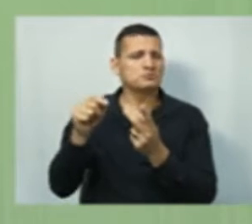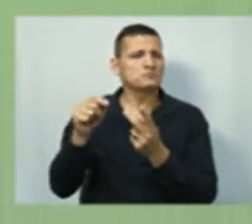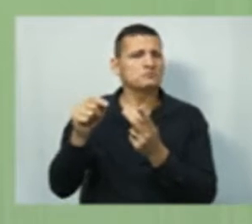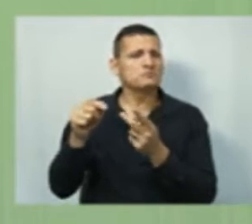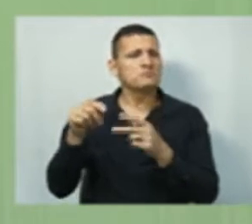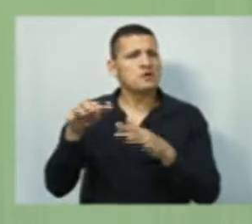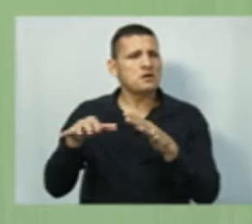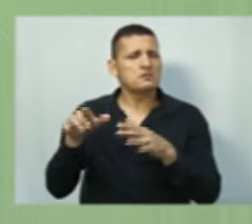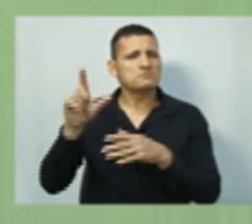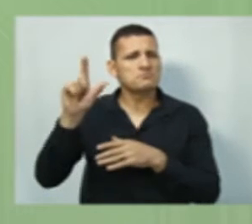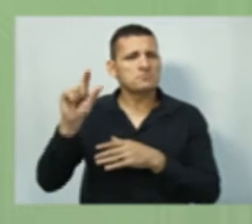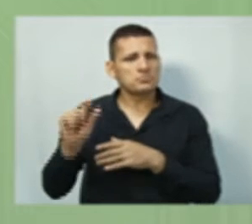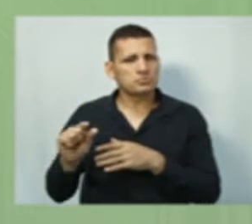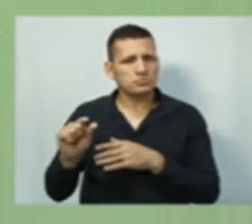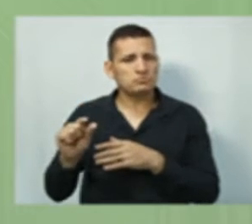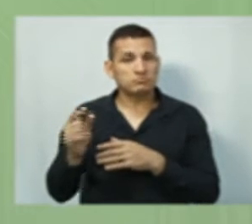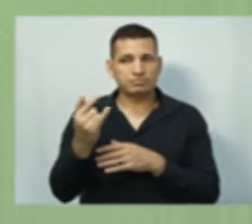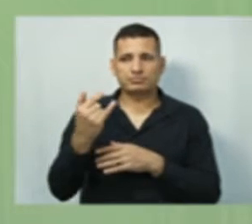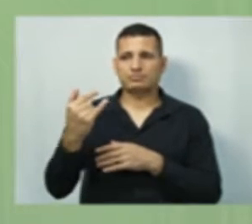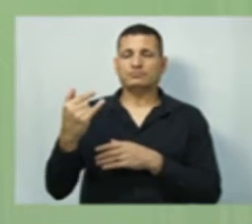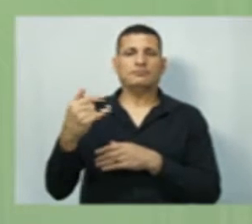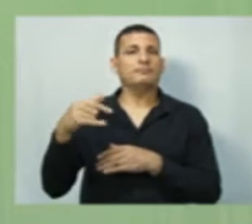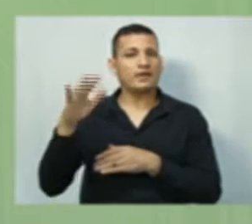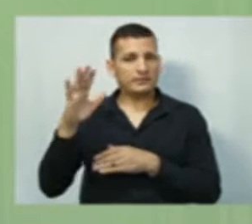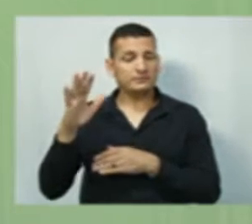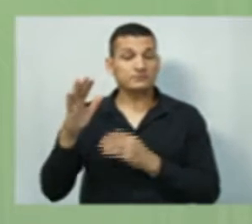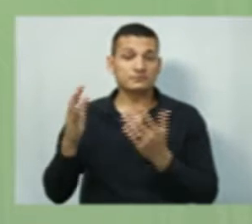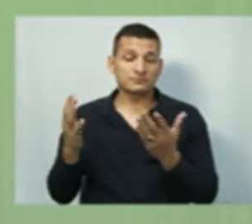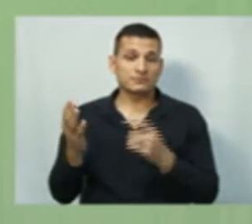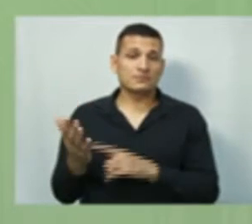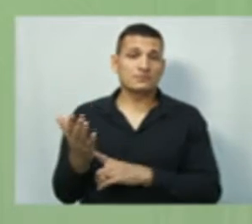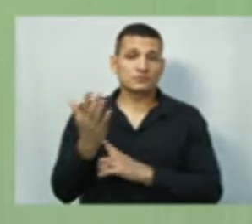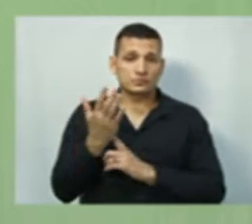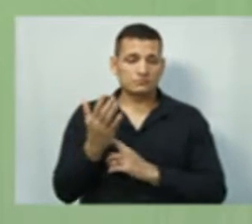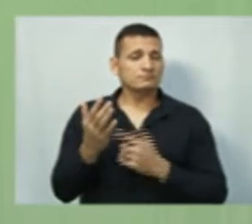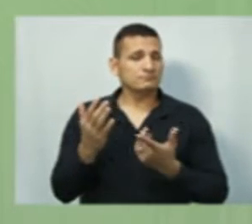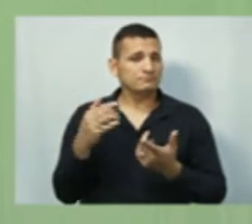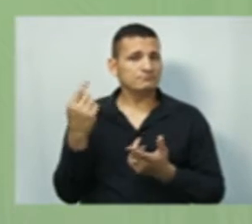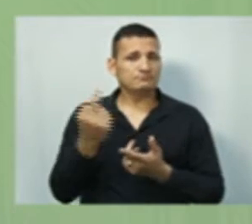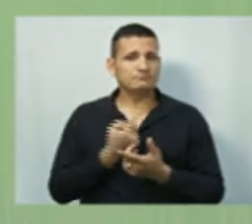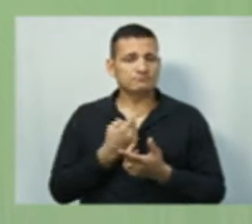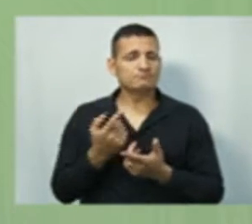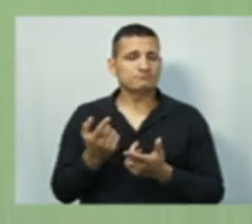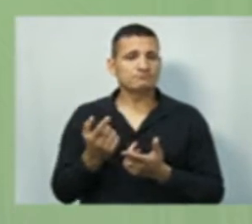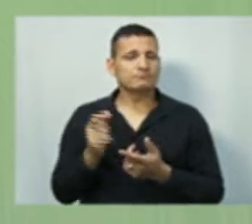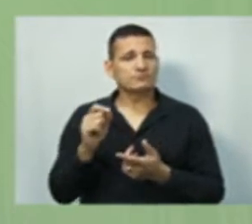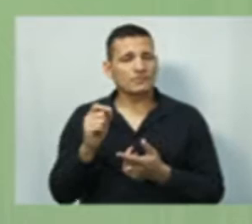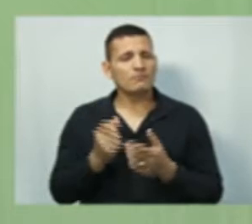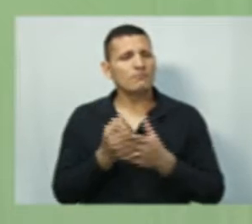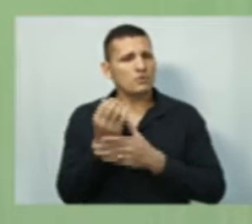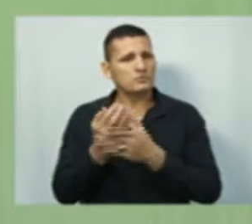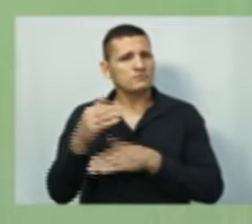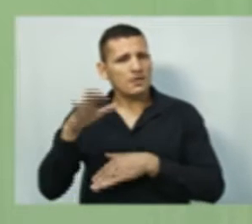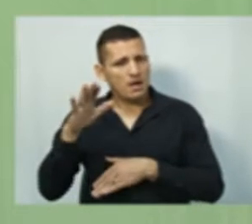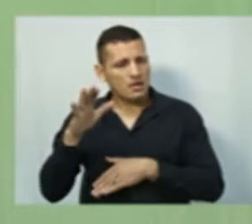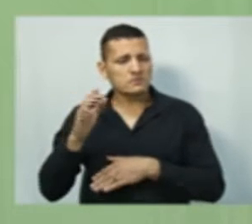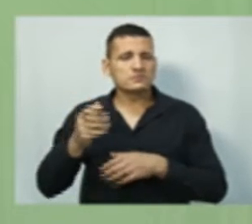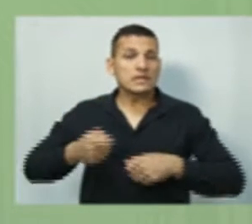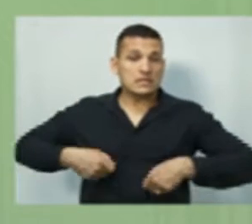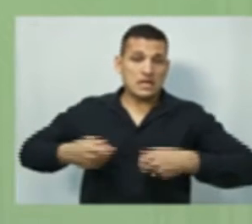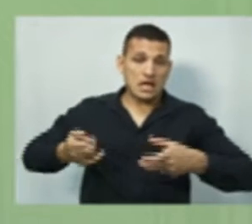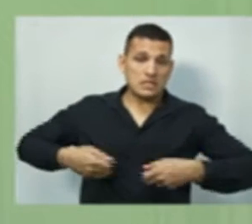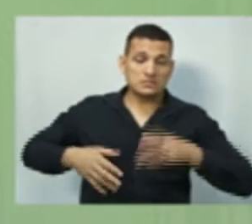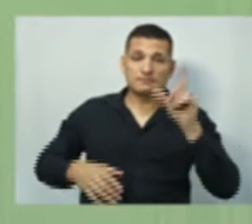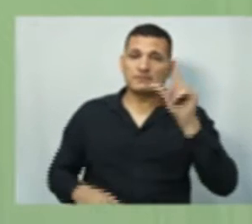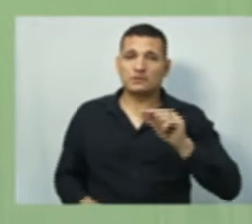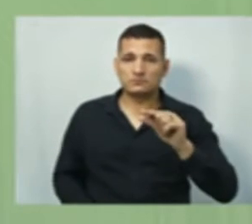atrativo para nós. E isso ajuda a nossa, aquela opção que a gente falou lá no começo, produzir mais e consumir menos. Uma das